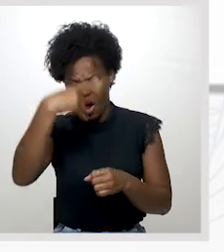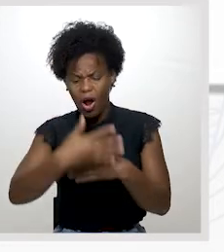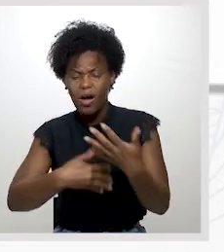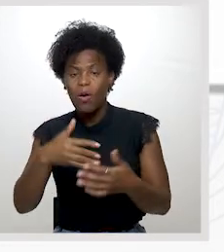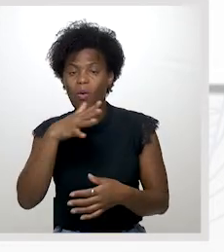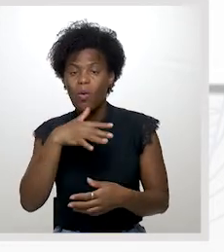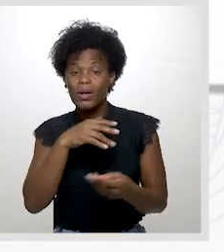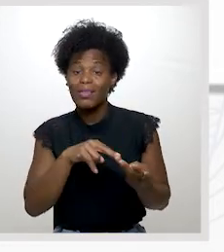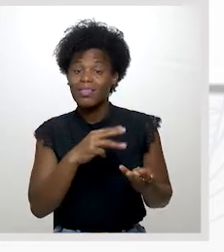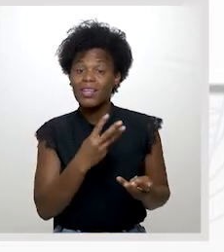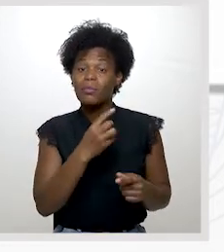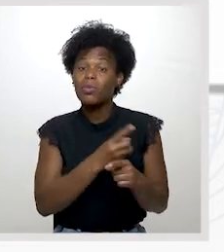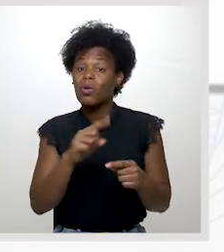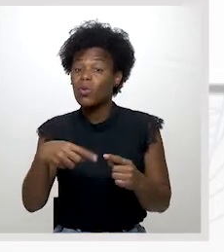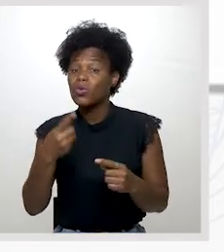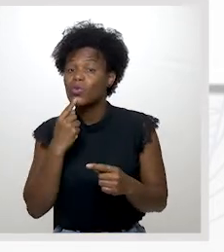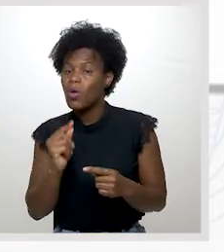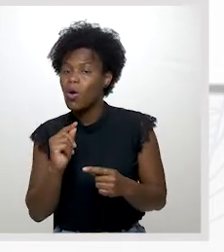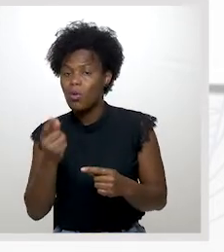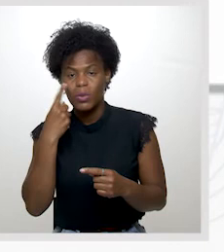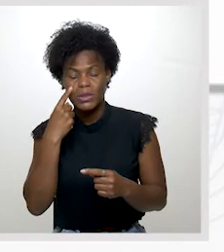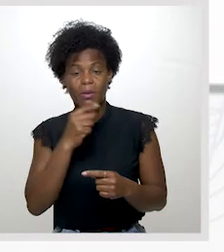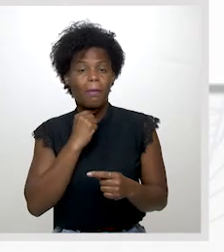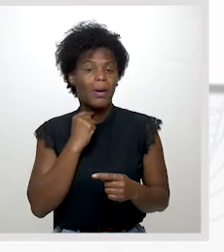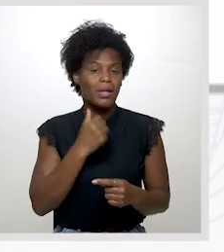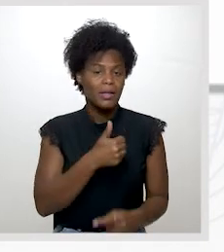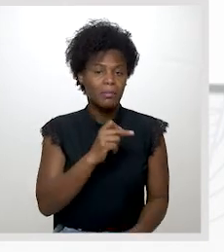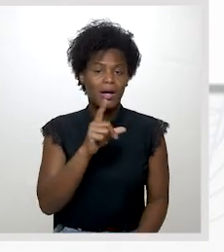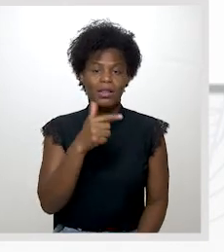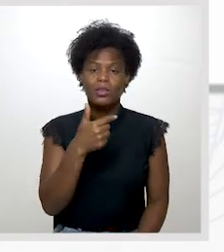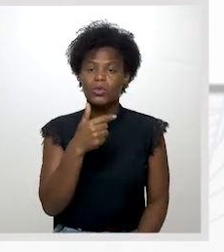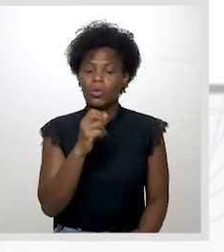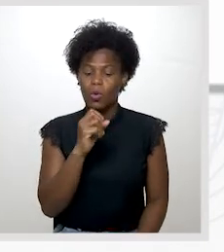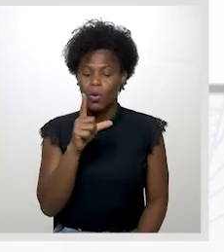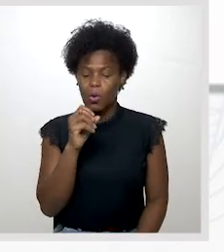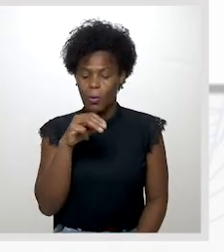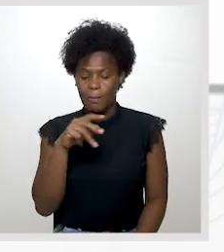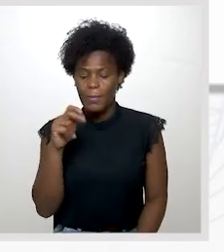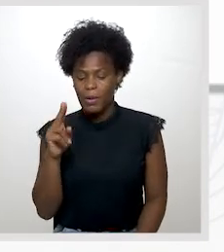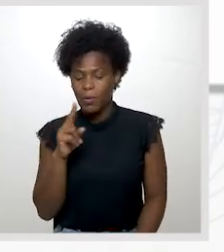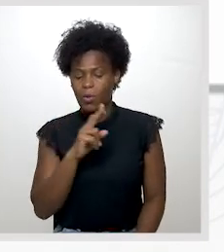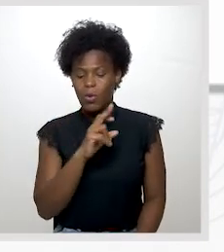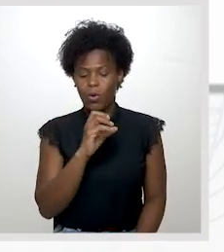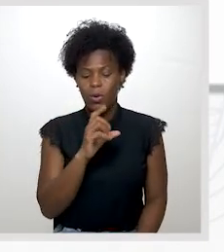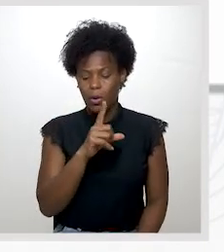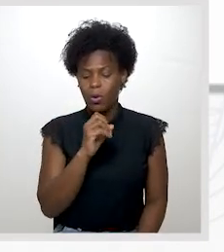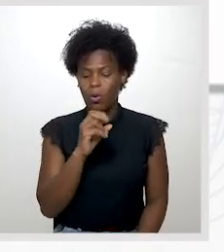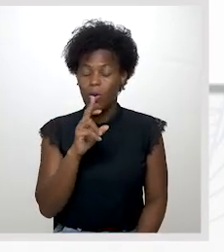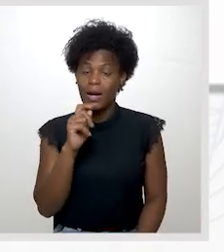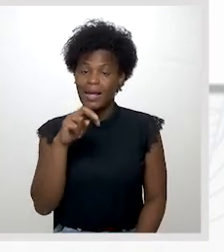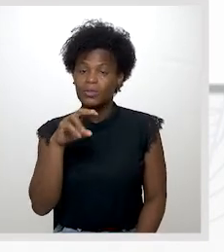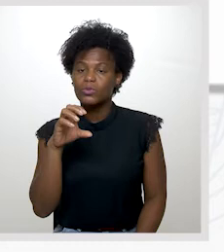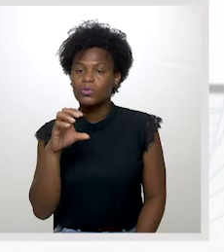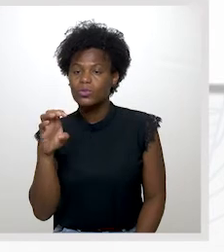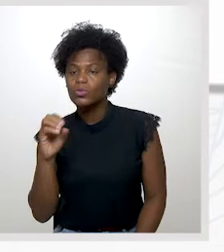3. Por que outro nome era conhecido o padre Bartolomeu Lourenço. 4. Em que